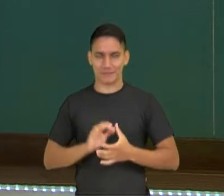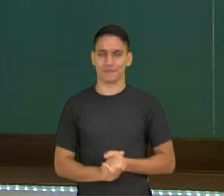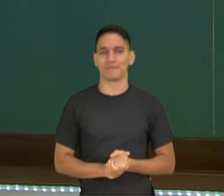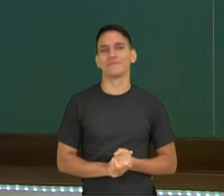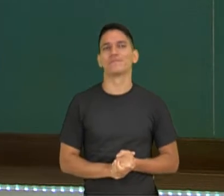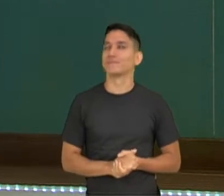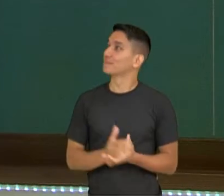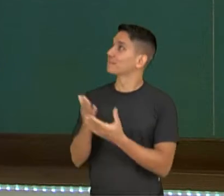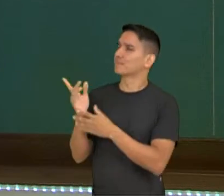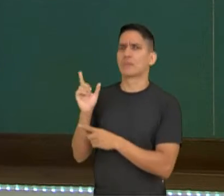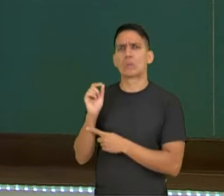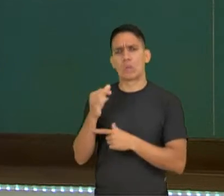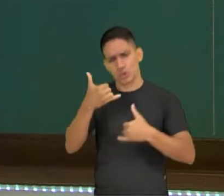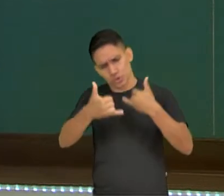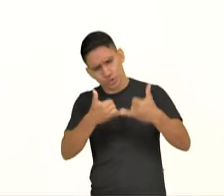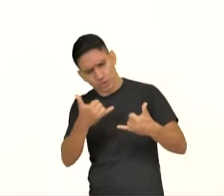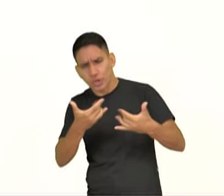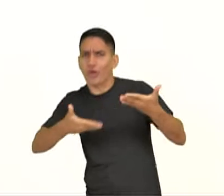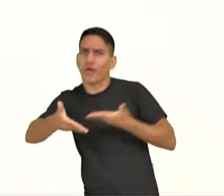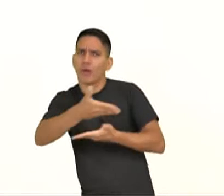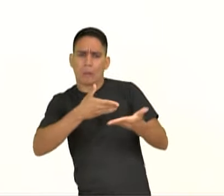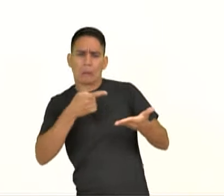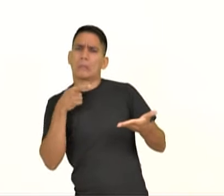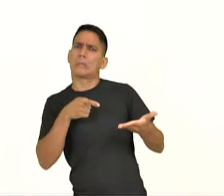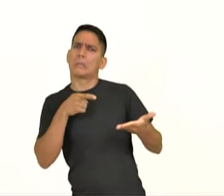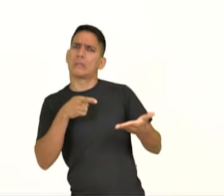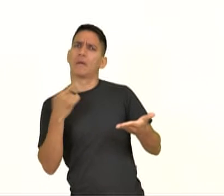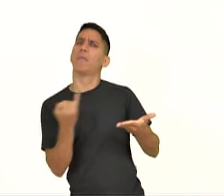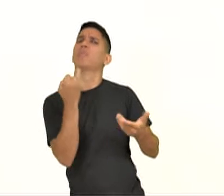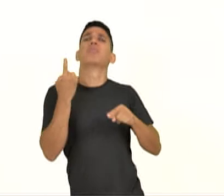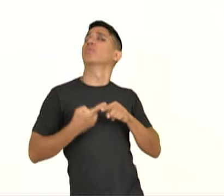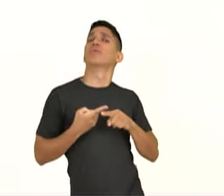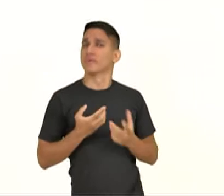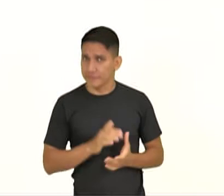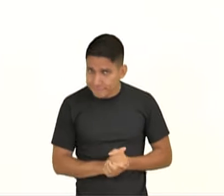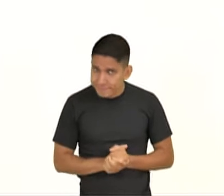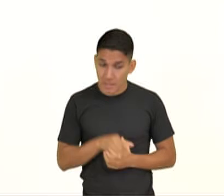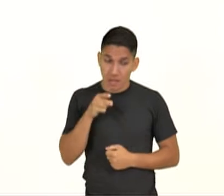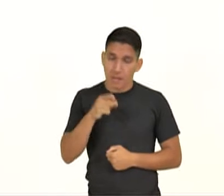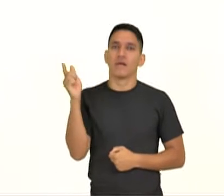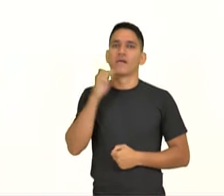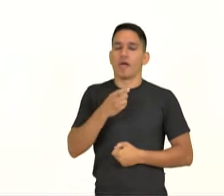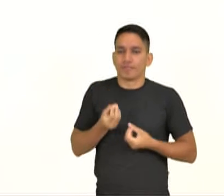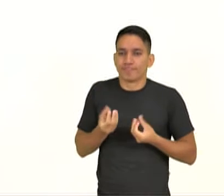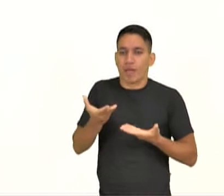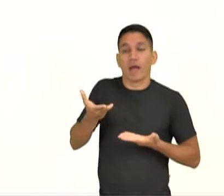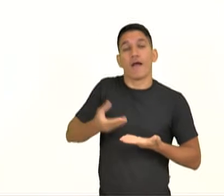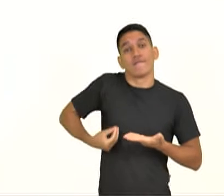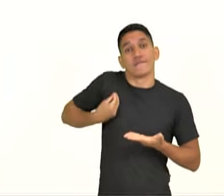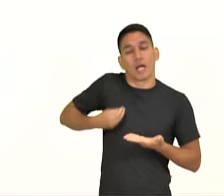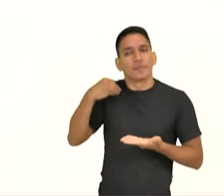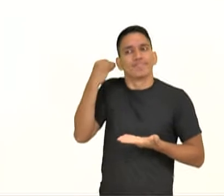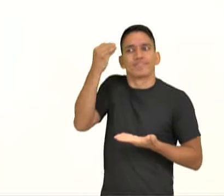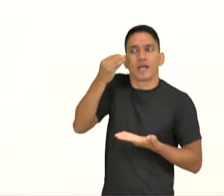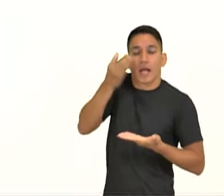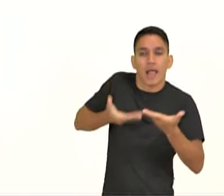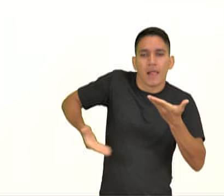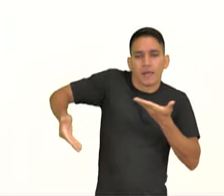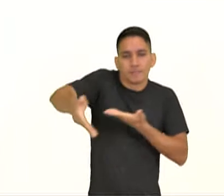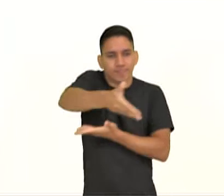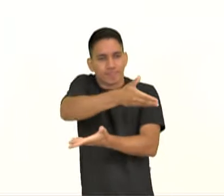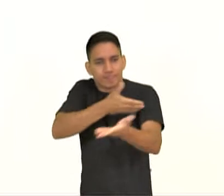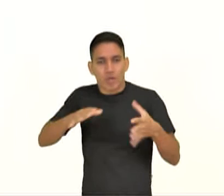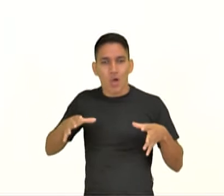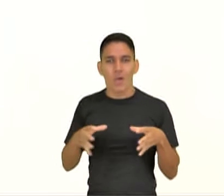Qual a importância dos jogos cooperativos? É que ele possibilita a vivência da cooperação, da coletividade,